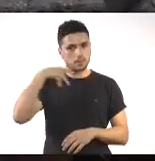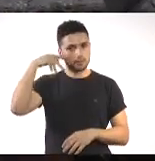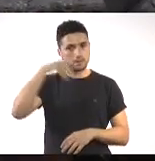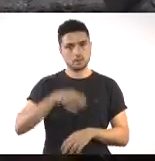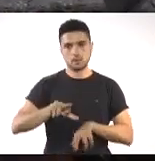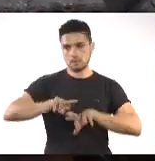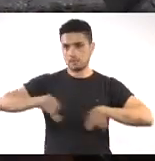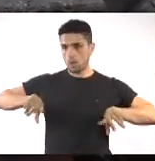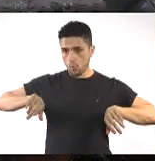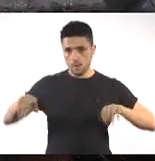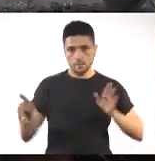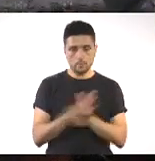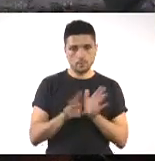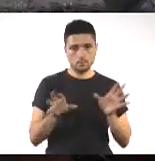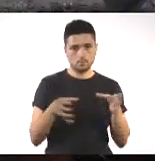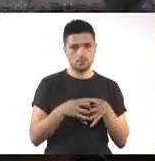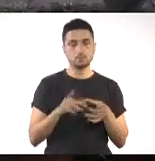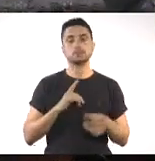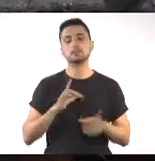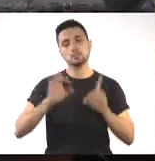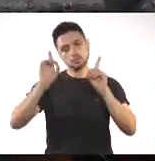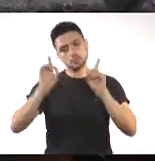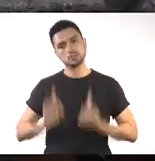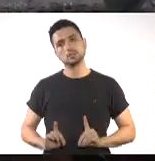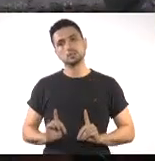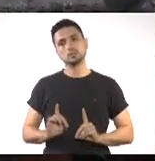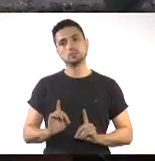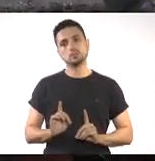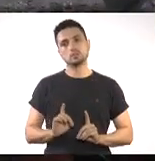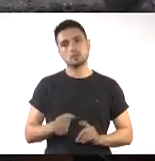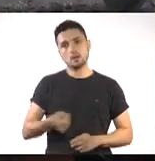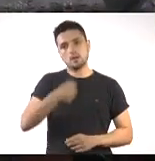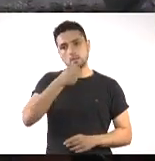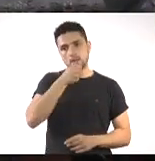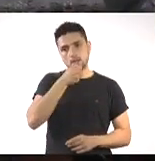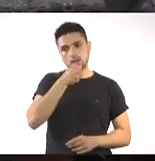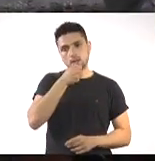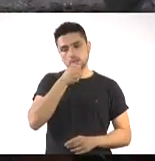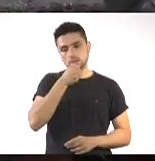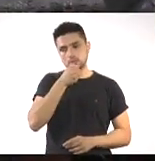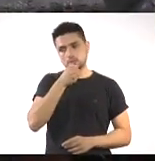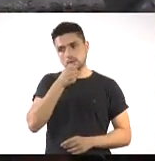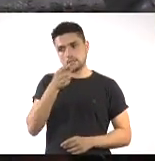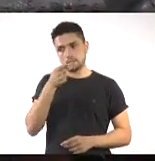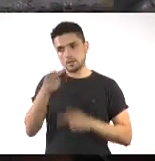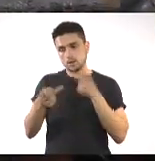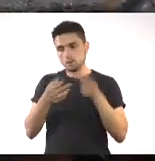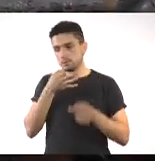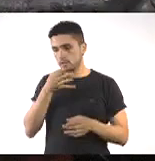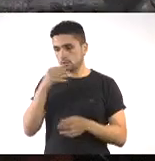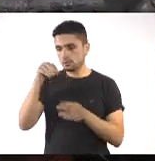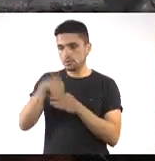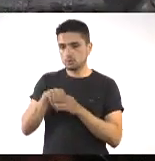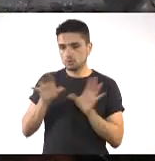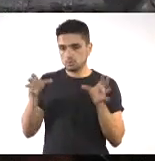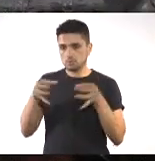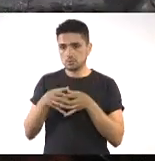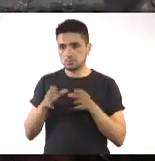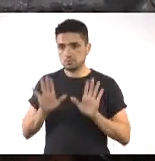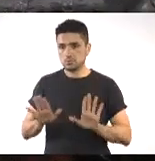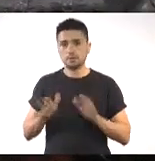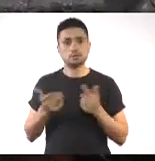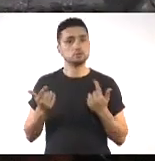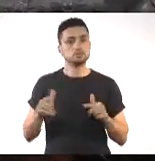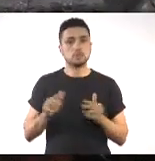das comissões, eles têm direito a usar da palavra nas comissões. Logicamente, por não ter